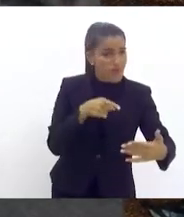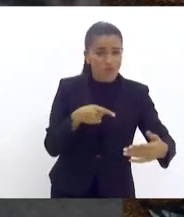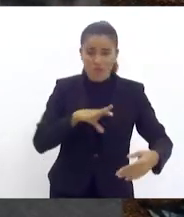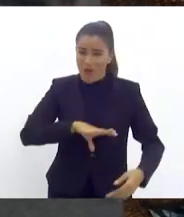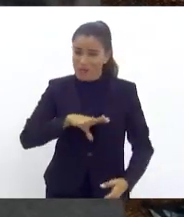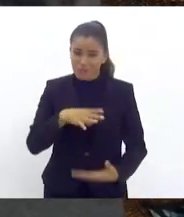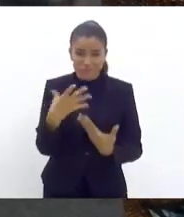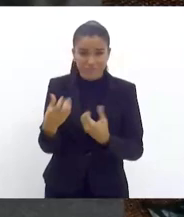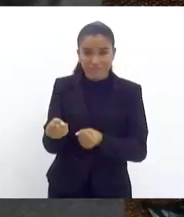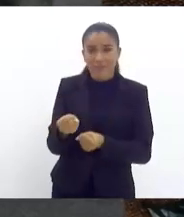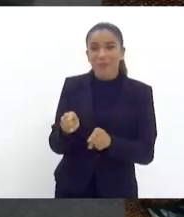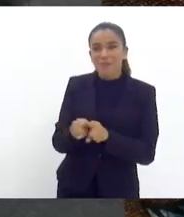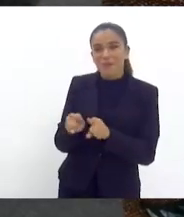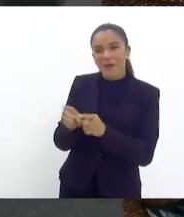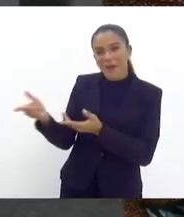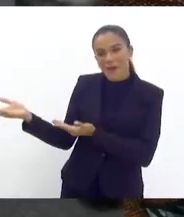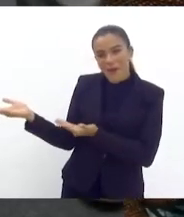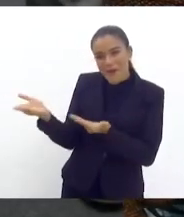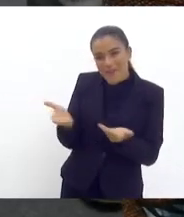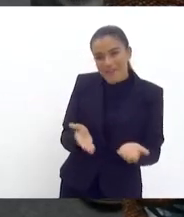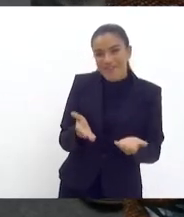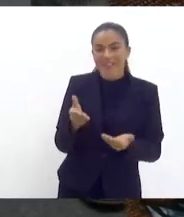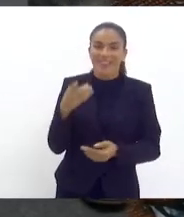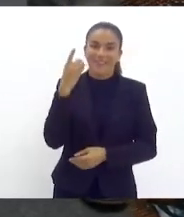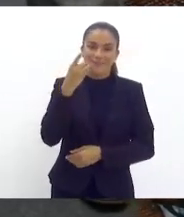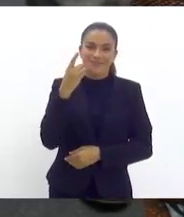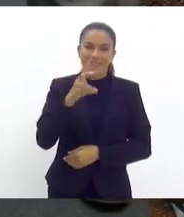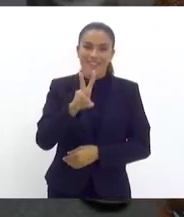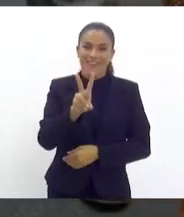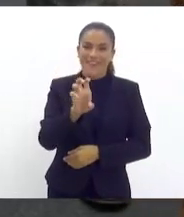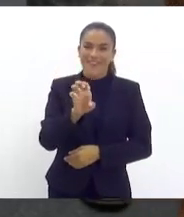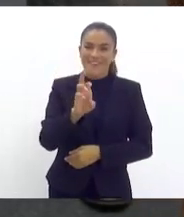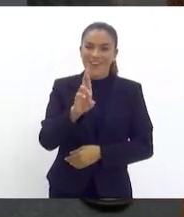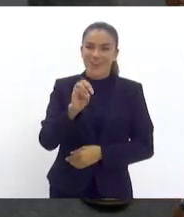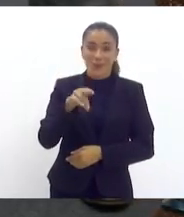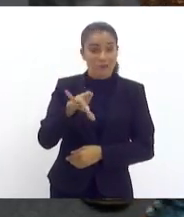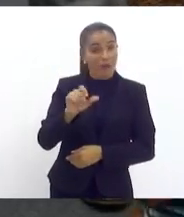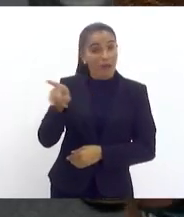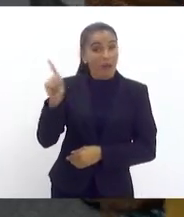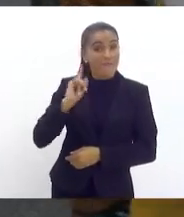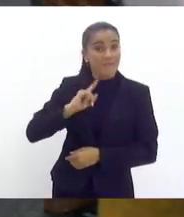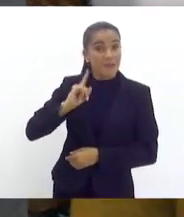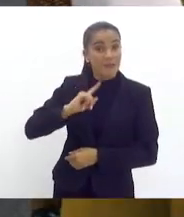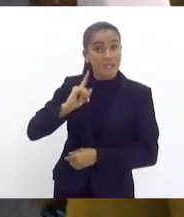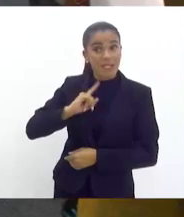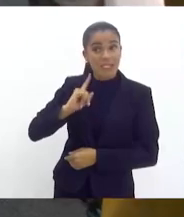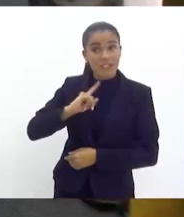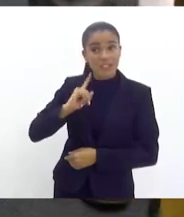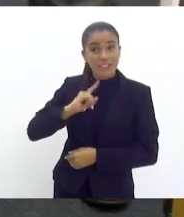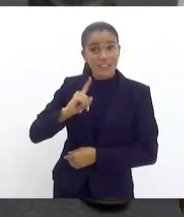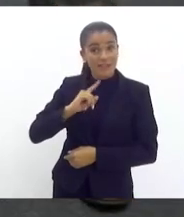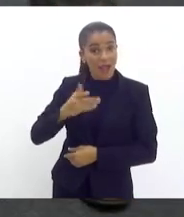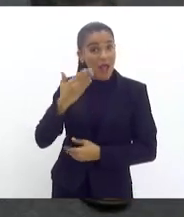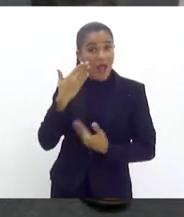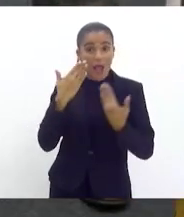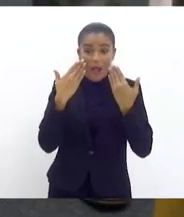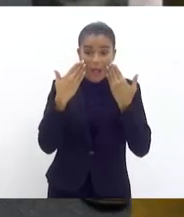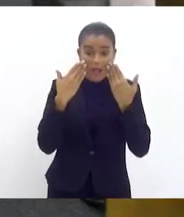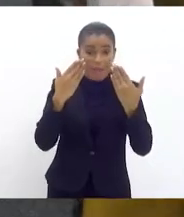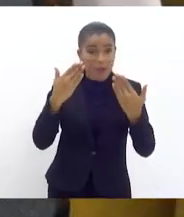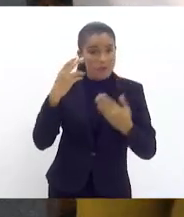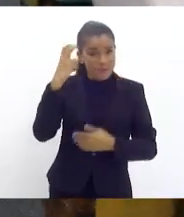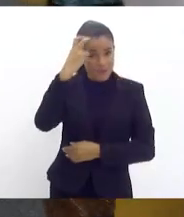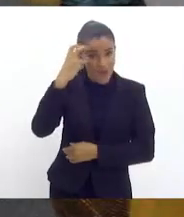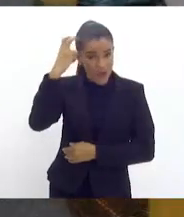quero convidar a deputada Verônica Lima, que é flamenguista, que mostrou um lado bom do seu coração, o